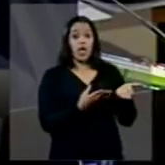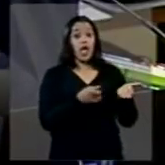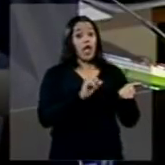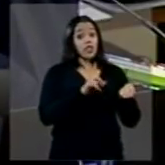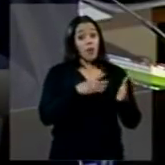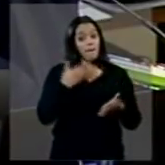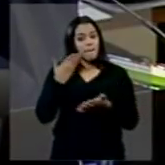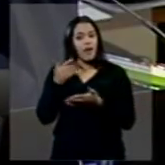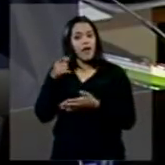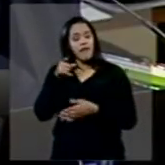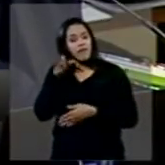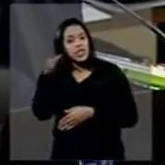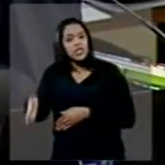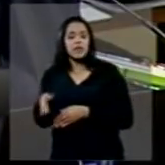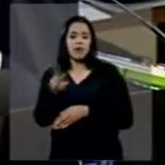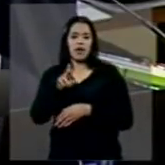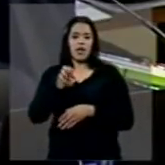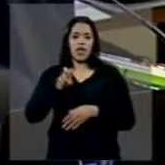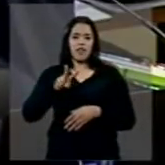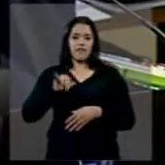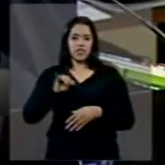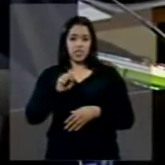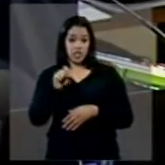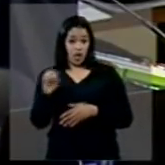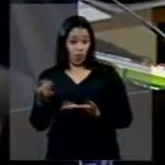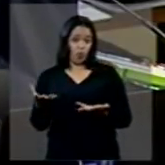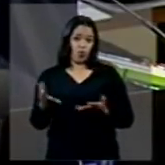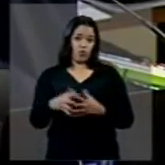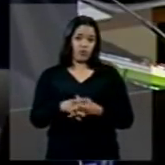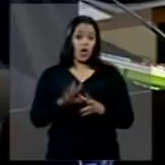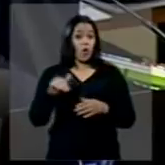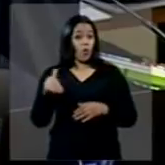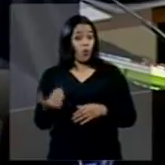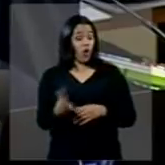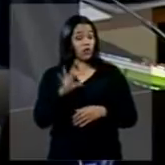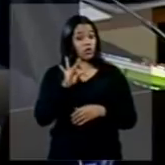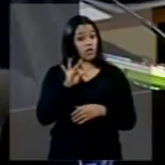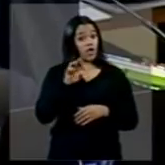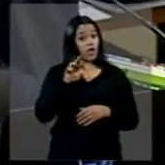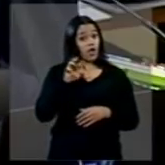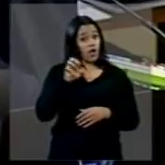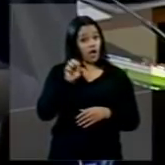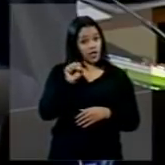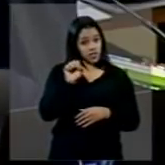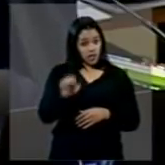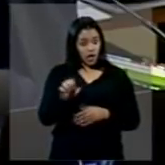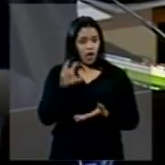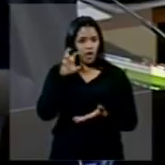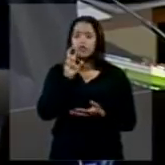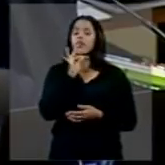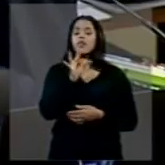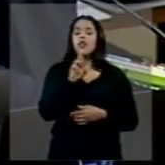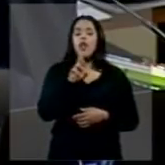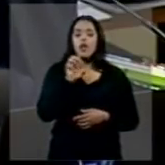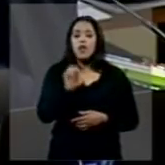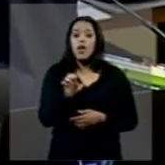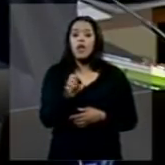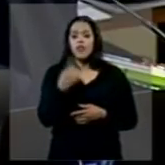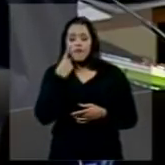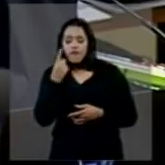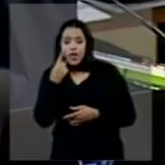comparecer à revisão eleitoral quando o Tribunal Regional Eleitoral, constatando que